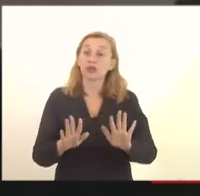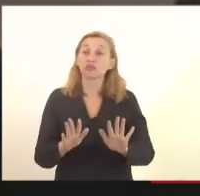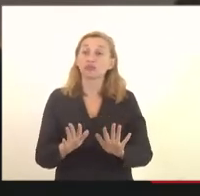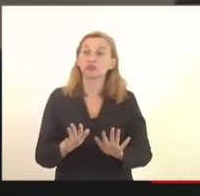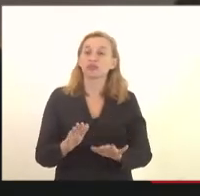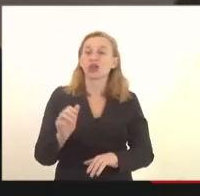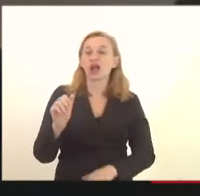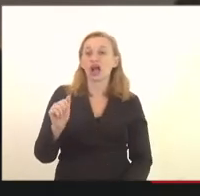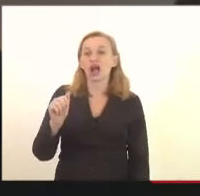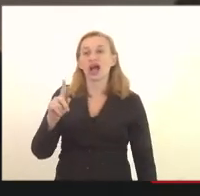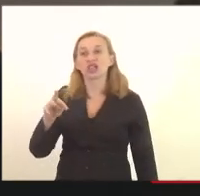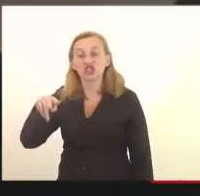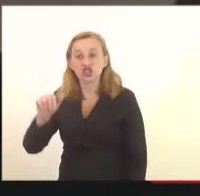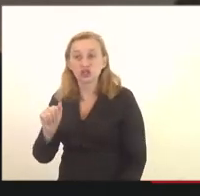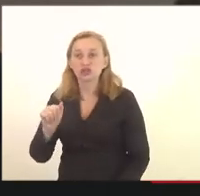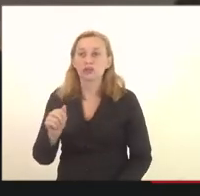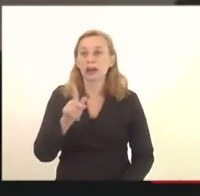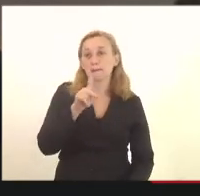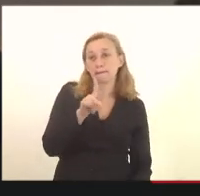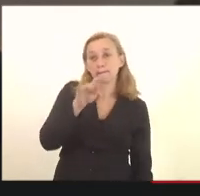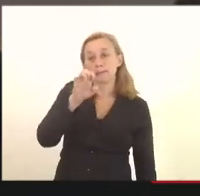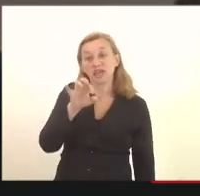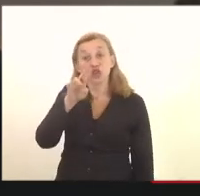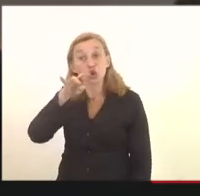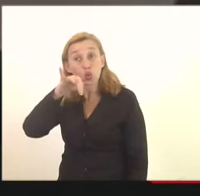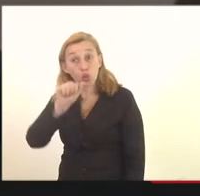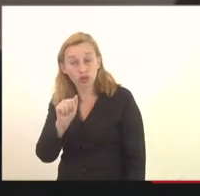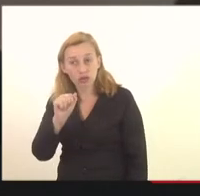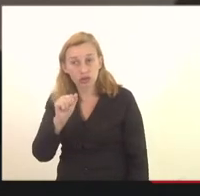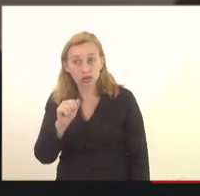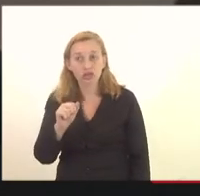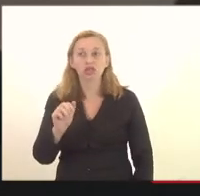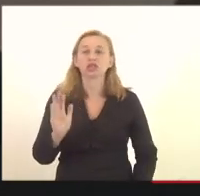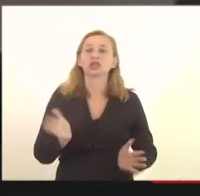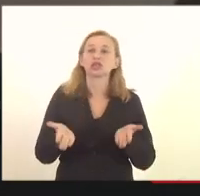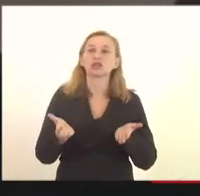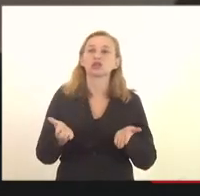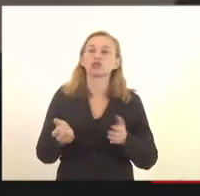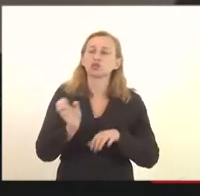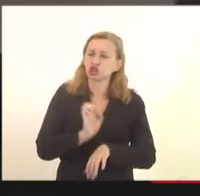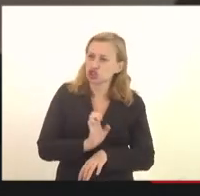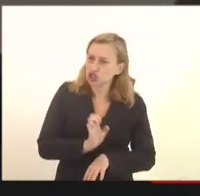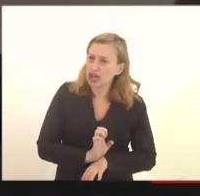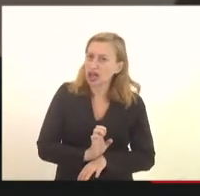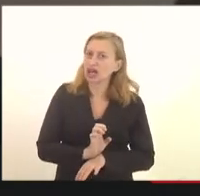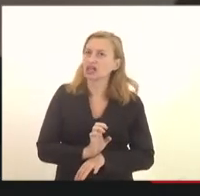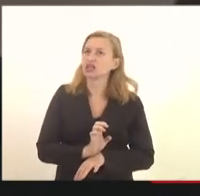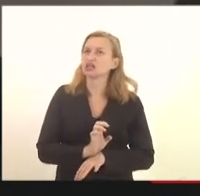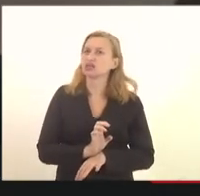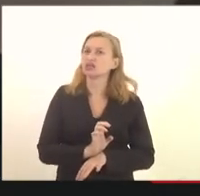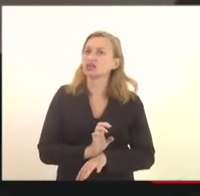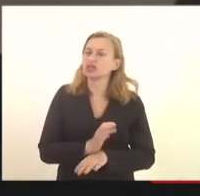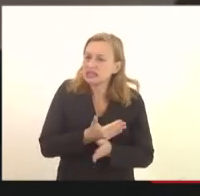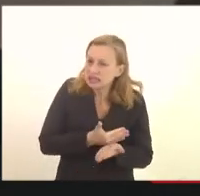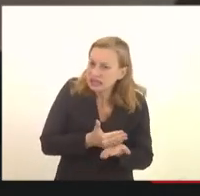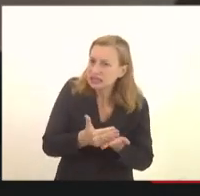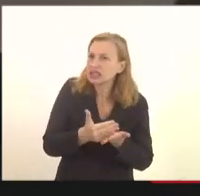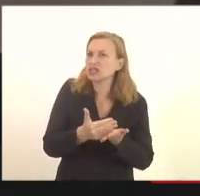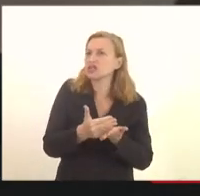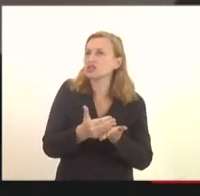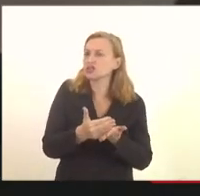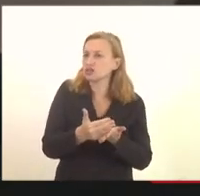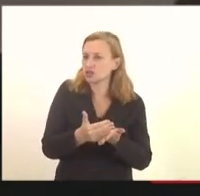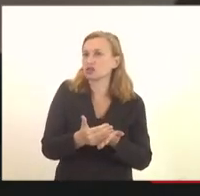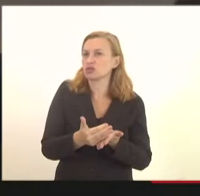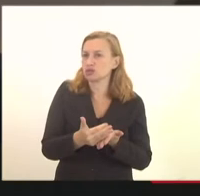ativos operados pela Petronas, que a gente ainda está no estado muito preliminar de exploração, como eu disse, a gente pretende furar